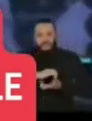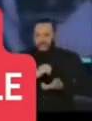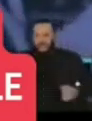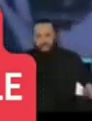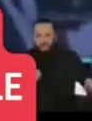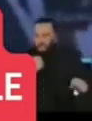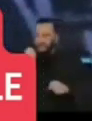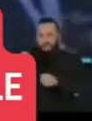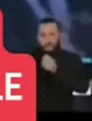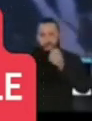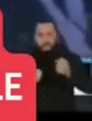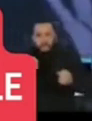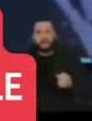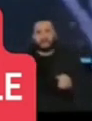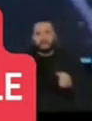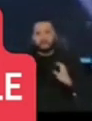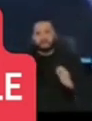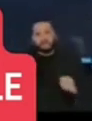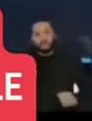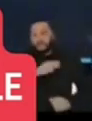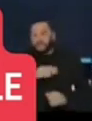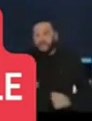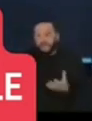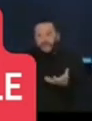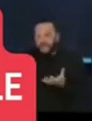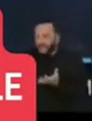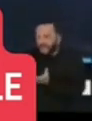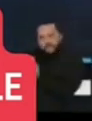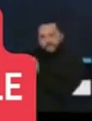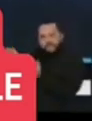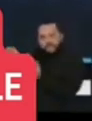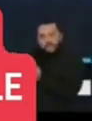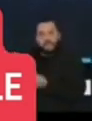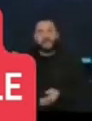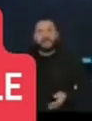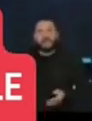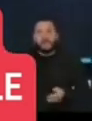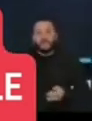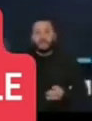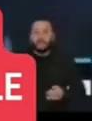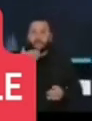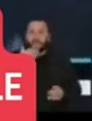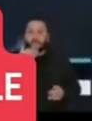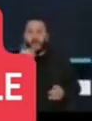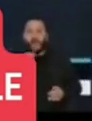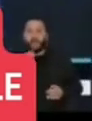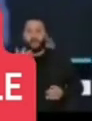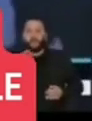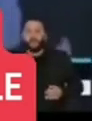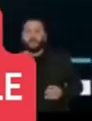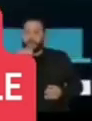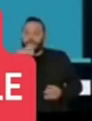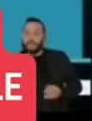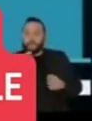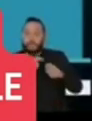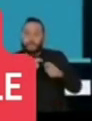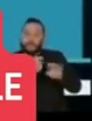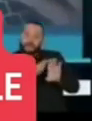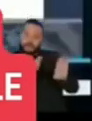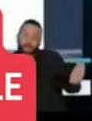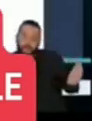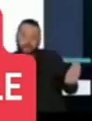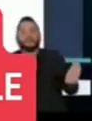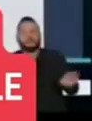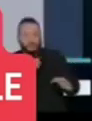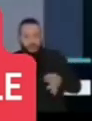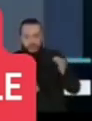já querem a cassação do mandato dele. Depois da forte repercussão, Nardes entrou com pedido de licença médica no tribunal.